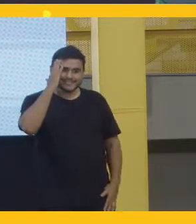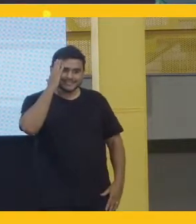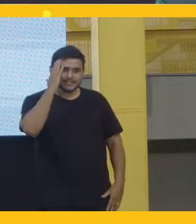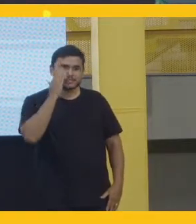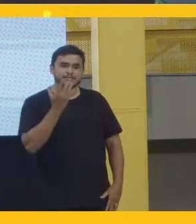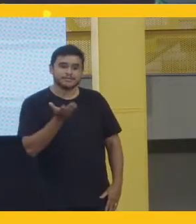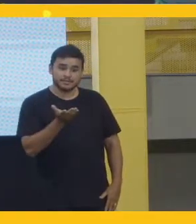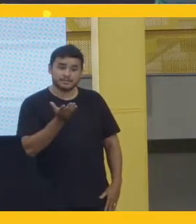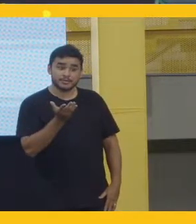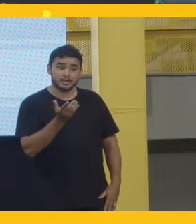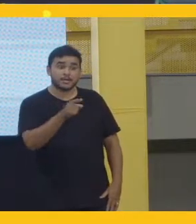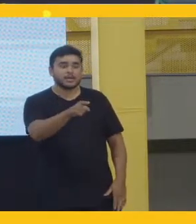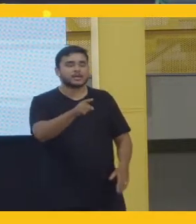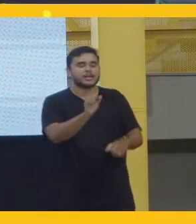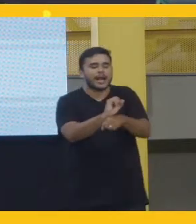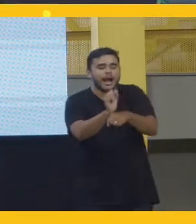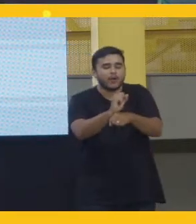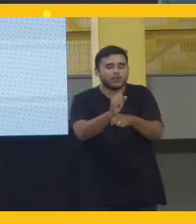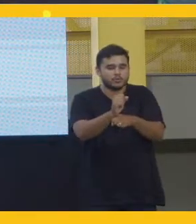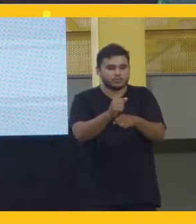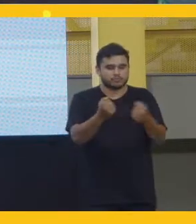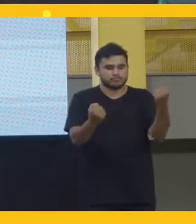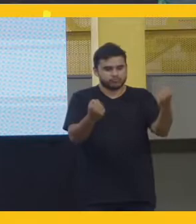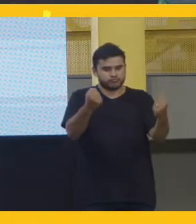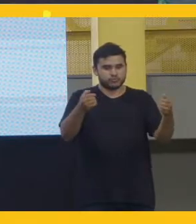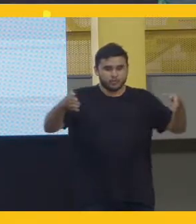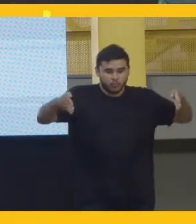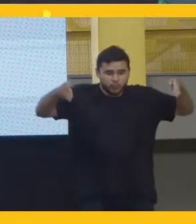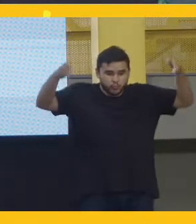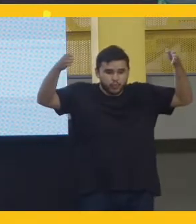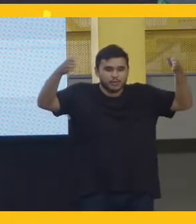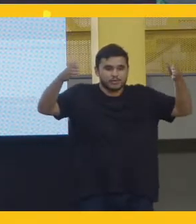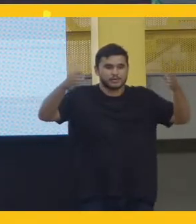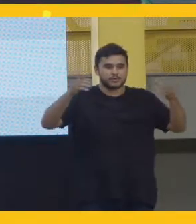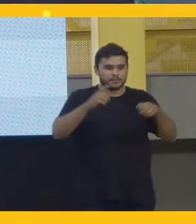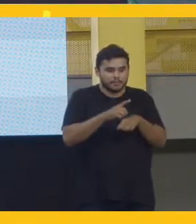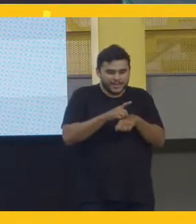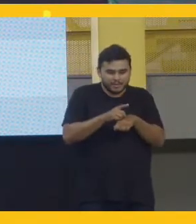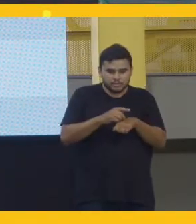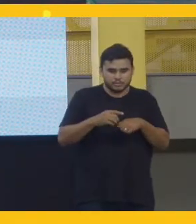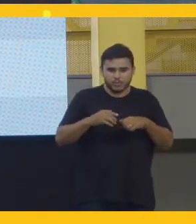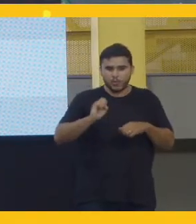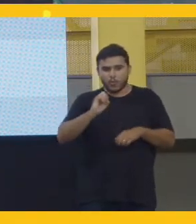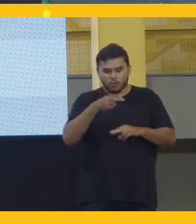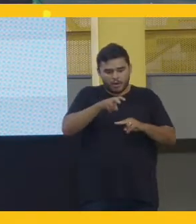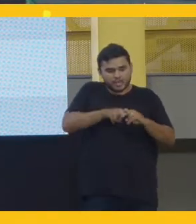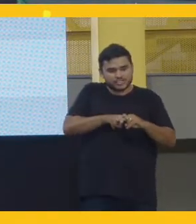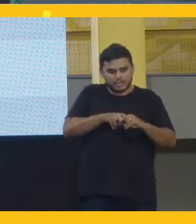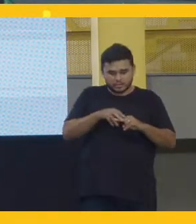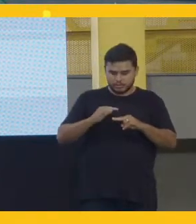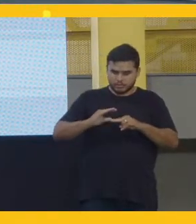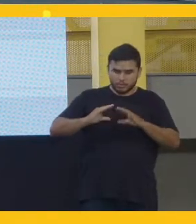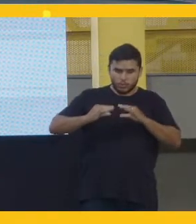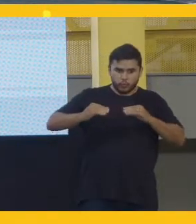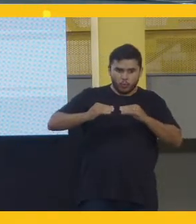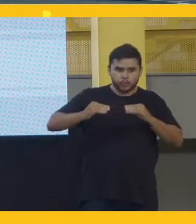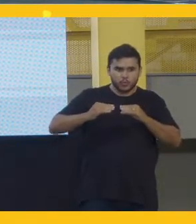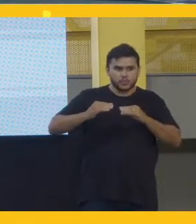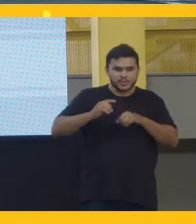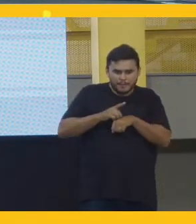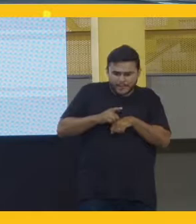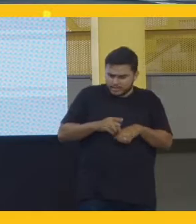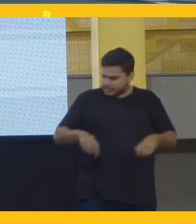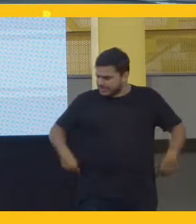carro com banco preto, de couro de preferência, você vai ter hemorroidas, né? Caramba, bicho, você vai